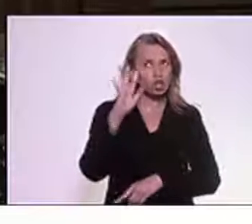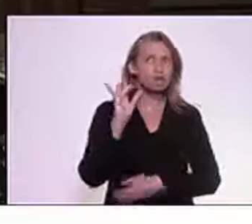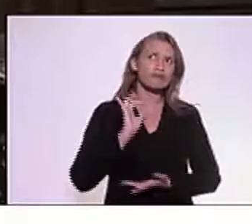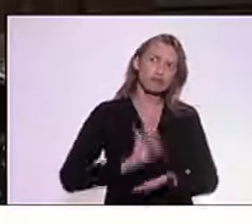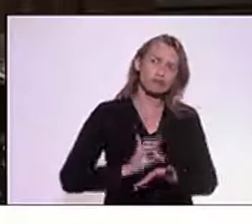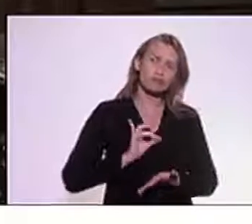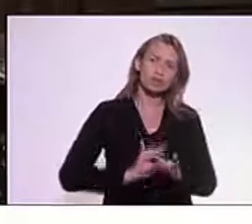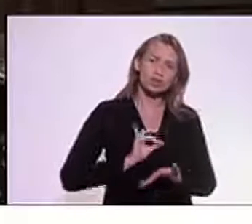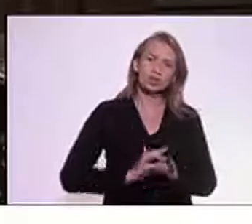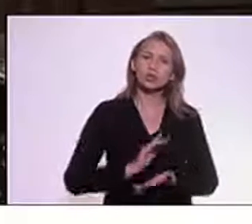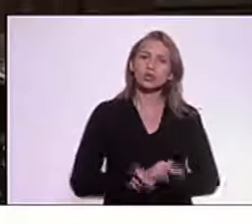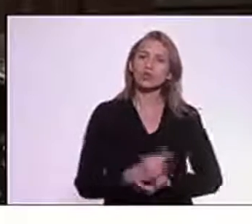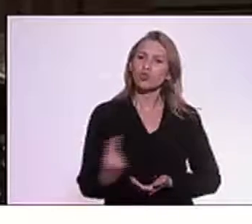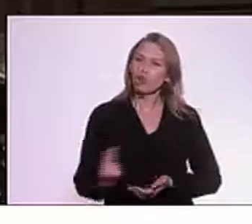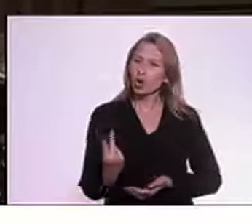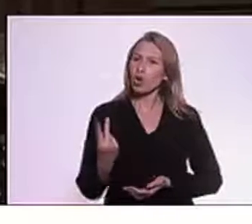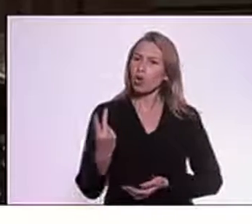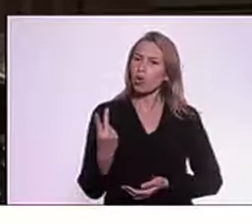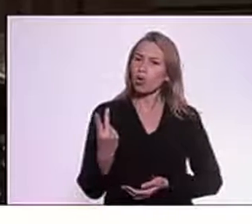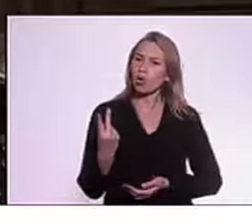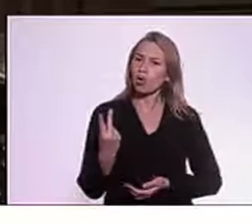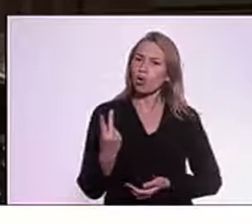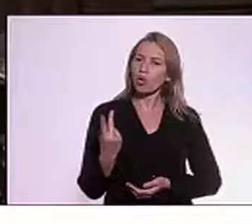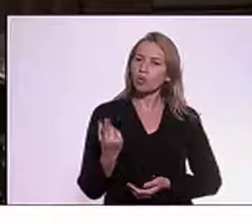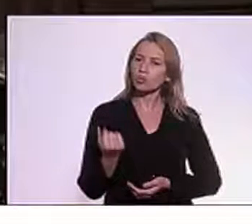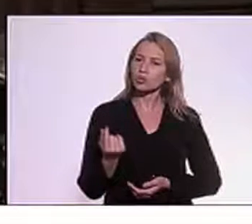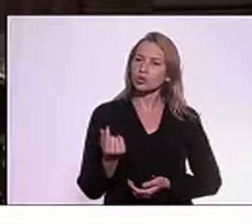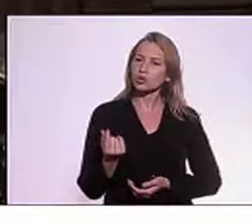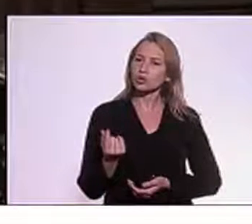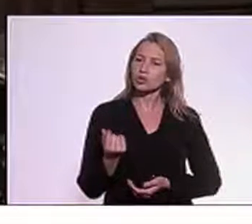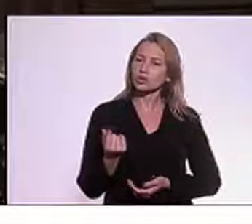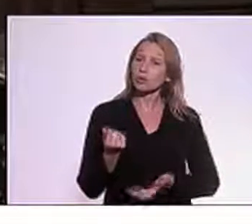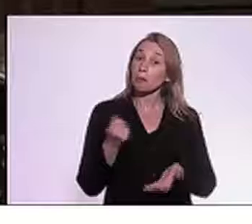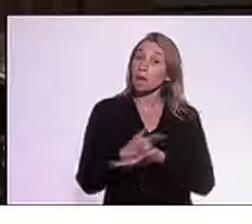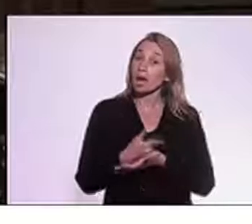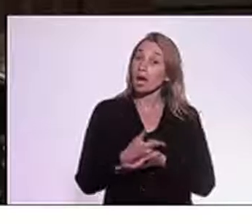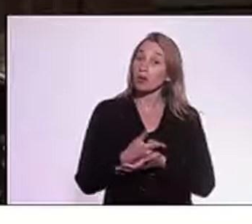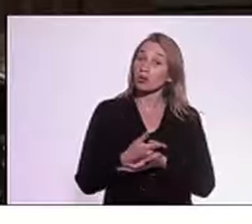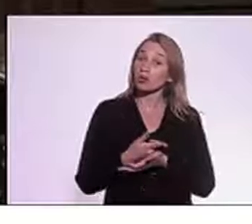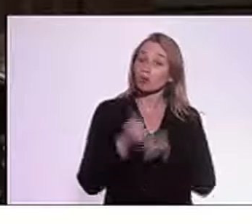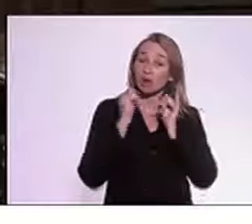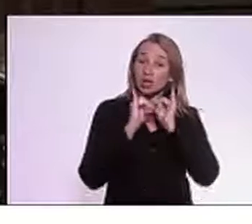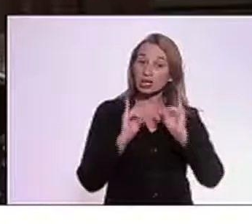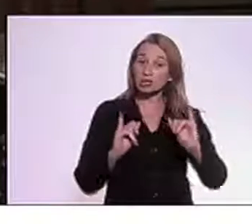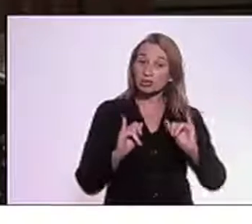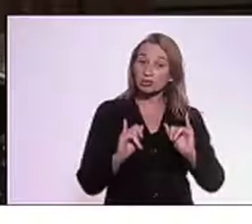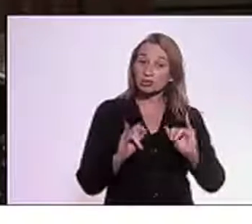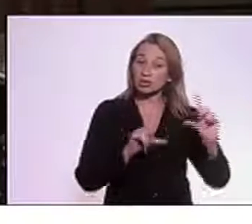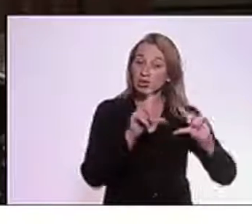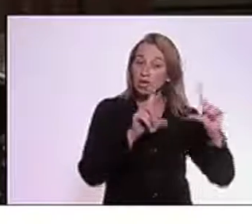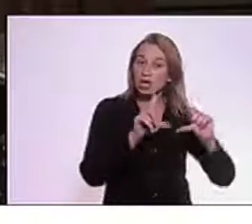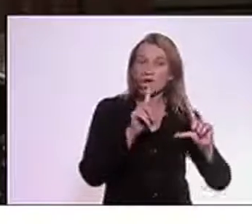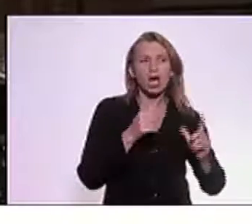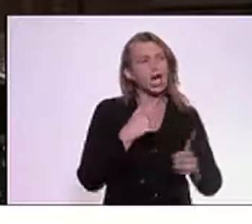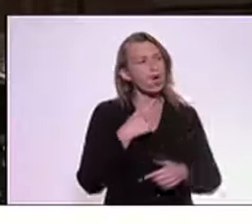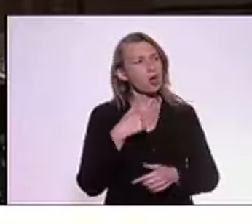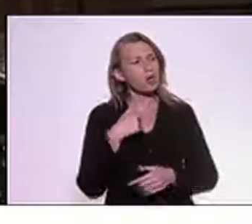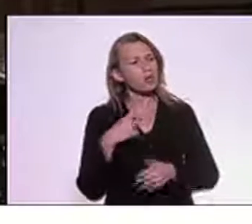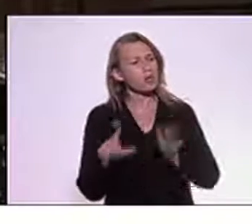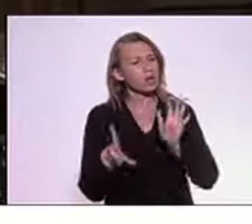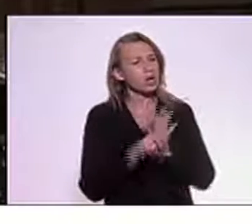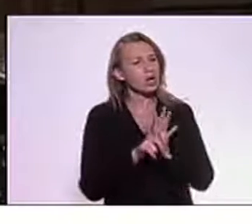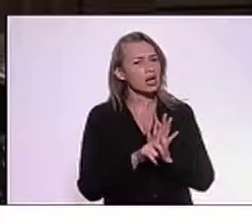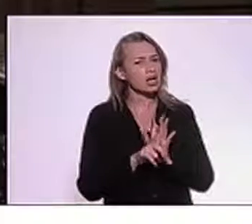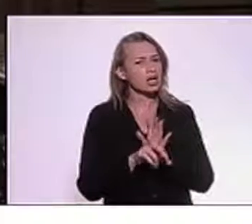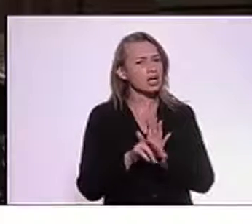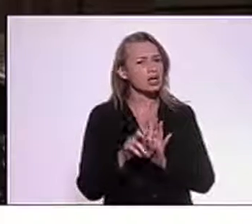obviamente, o valor financeiro desse anúncio e não pude deixar de me lembrar da Lei Complementar